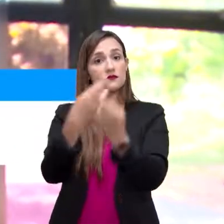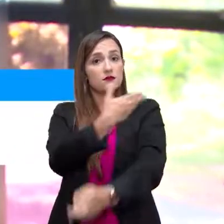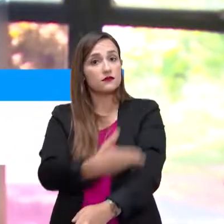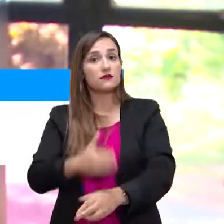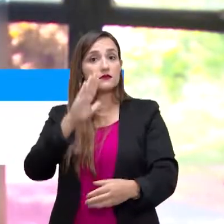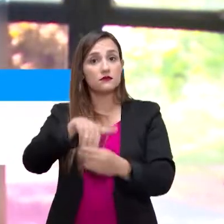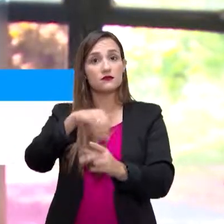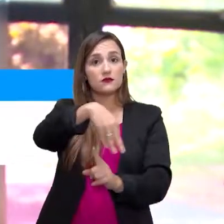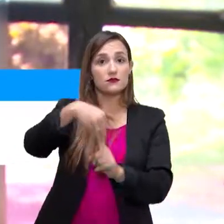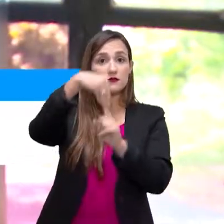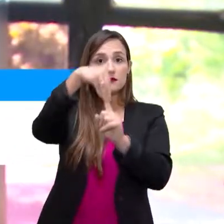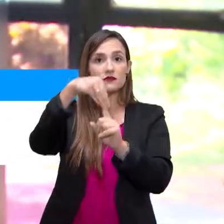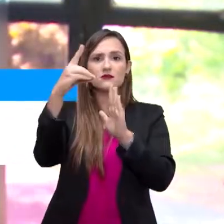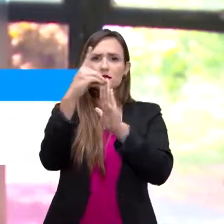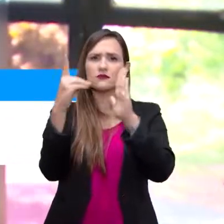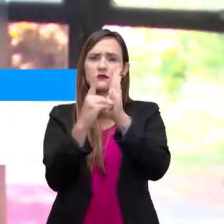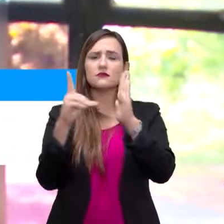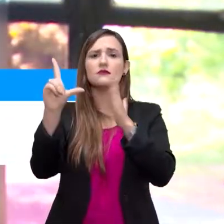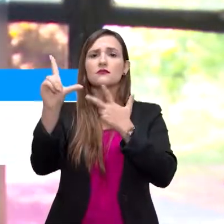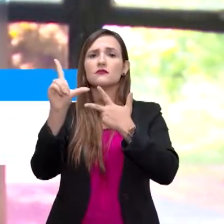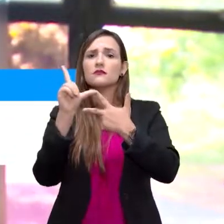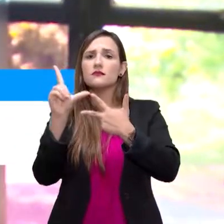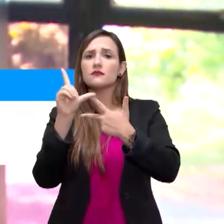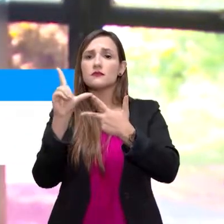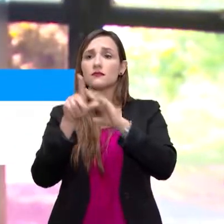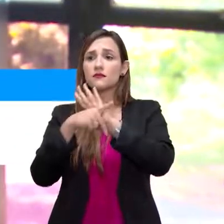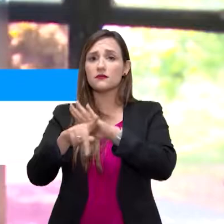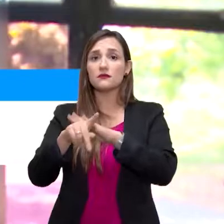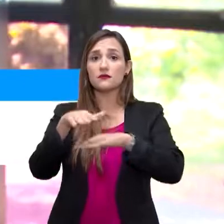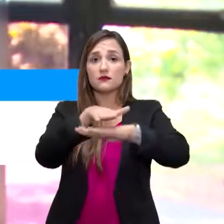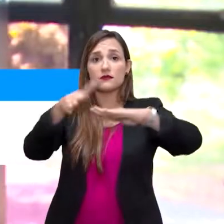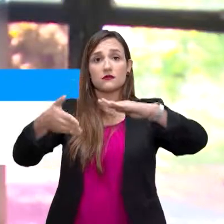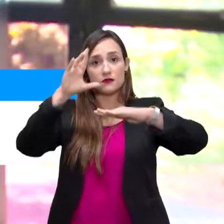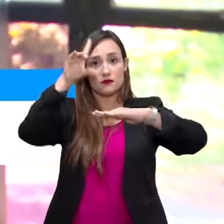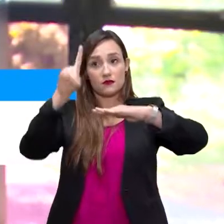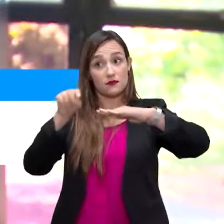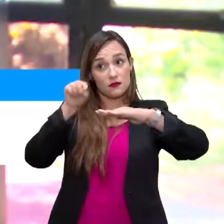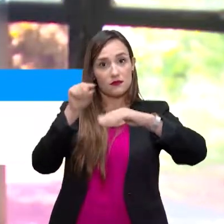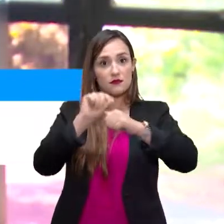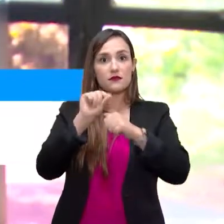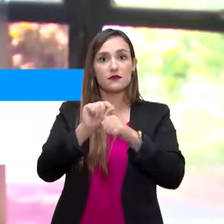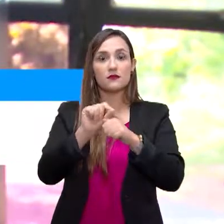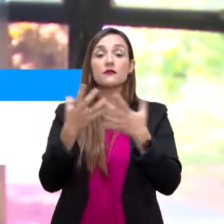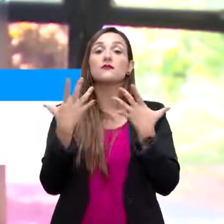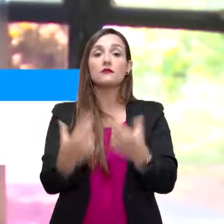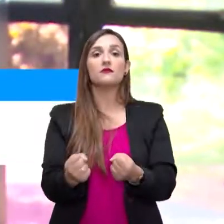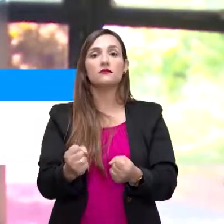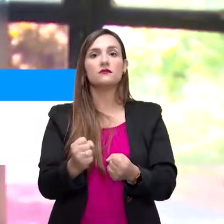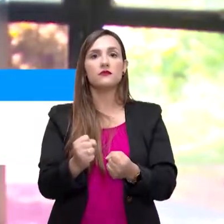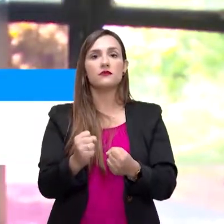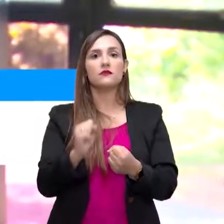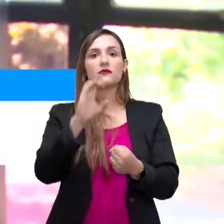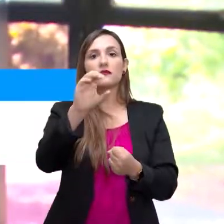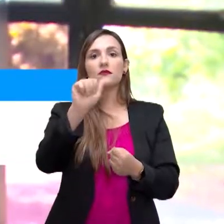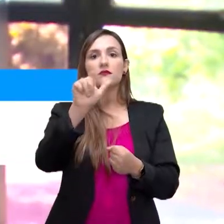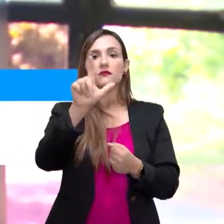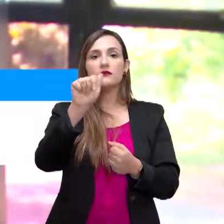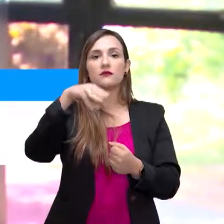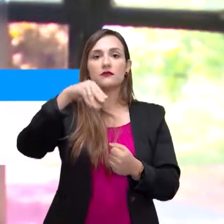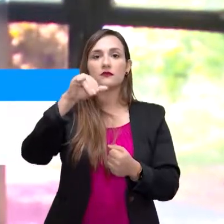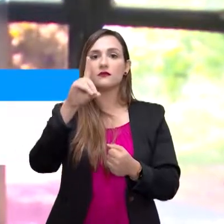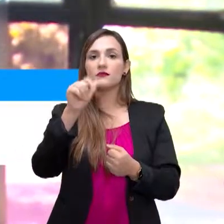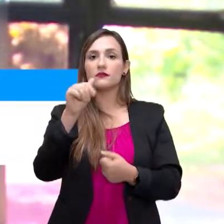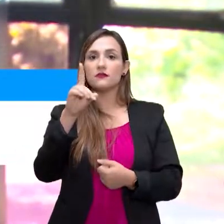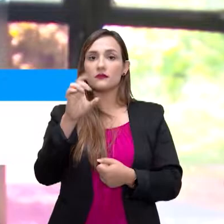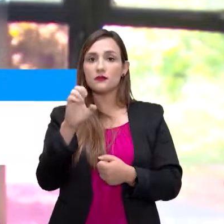sessão plenária em votação única projeto de decreto legislativo de autoria da mesa diretora, que reconhece a ocorrência